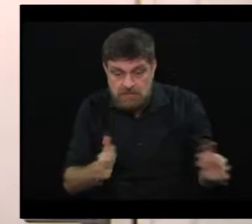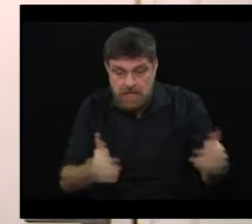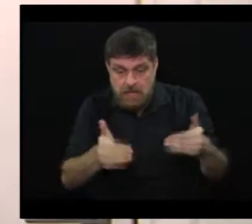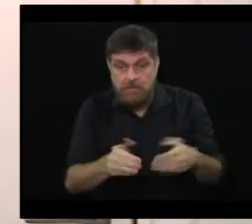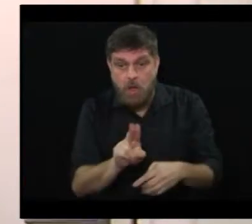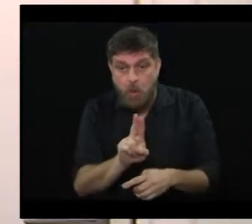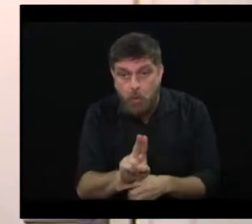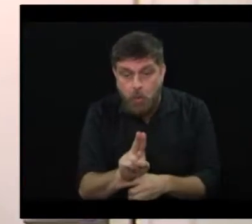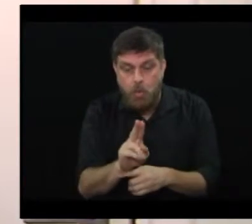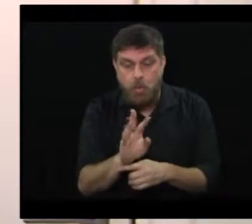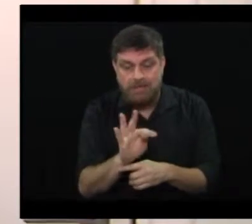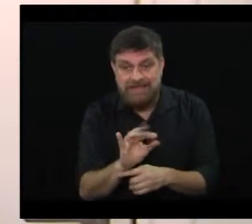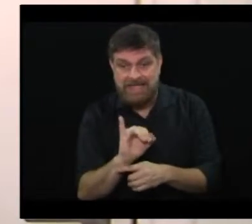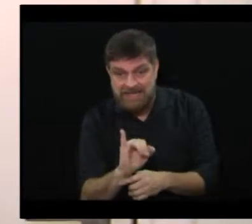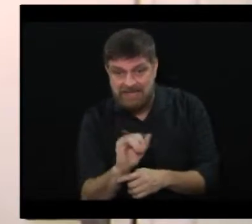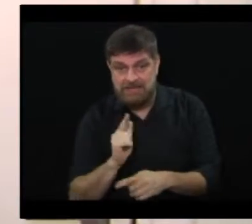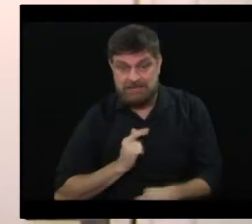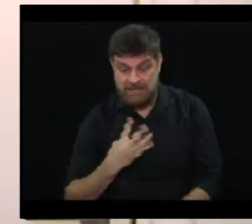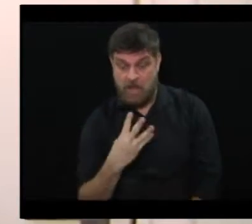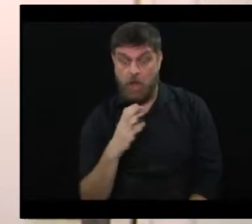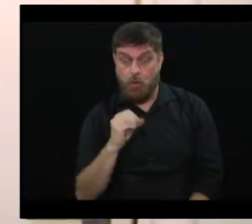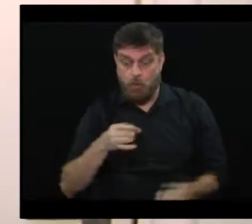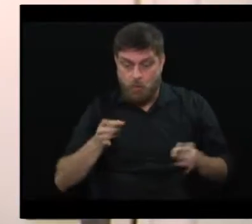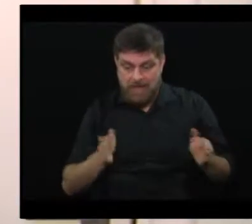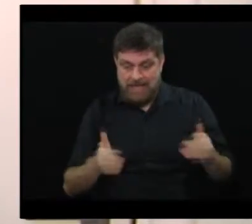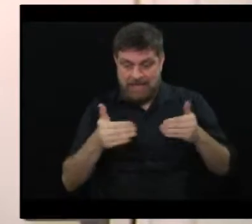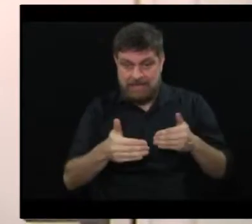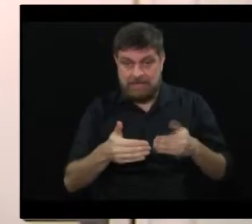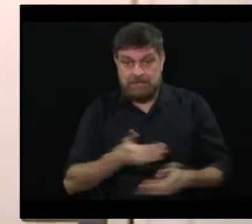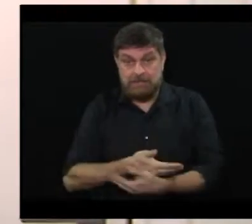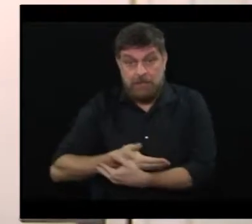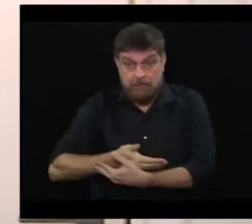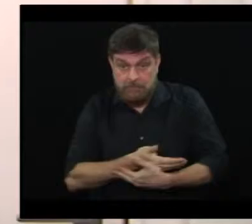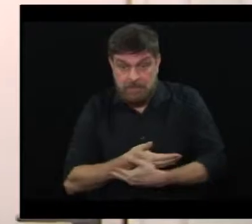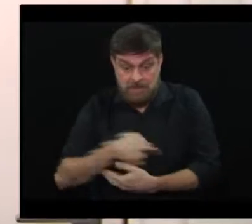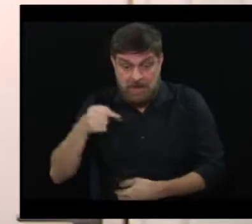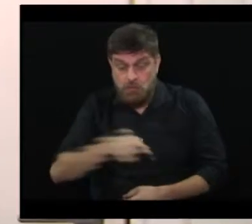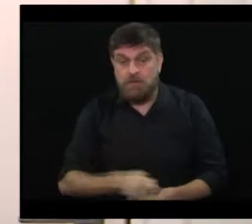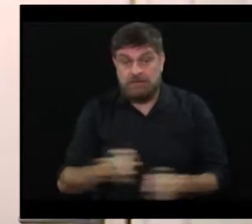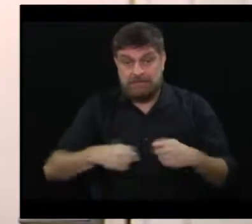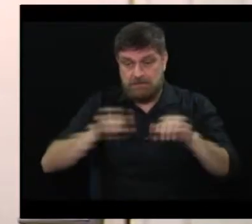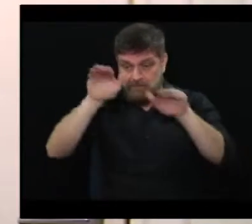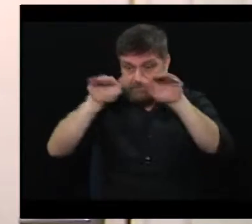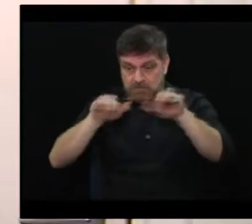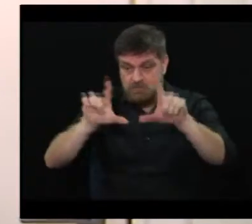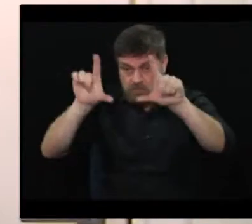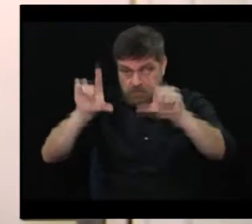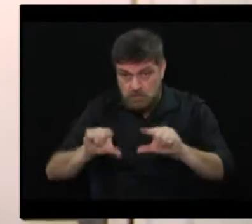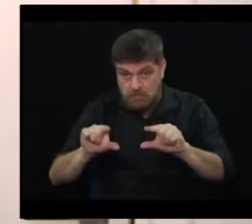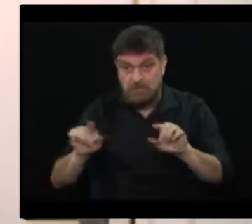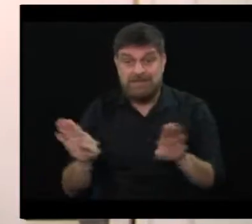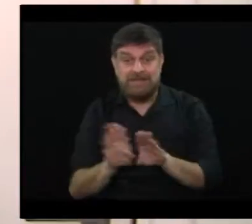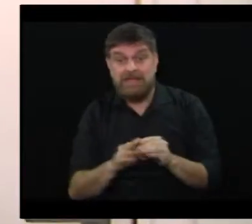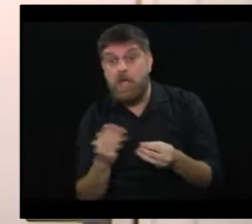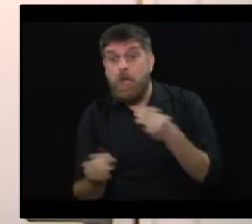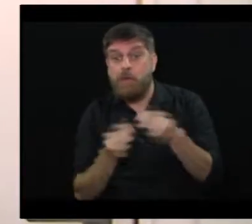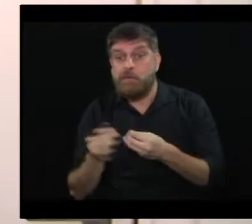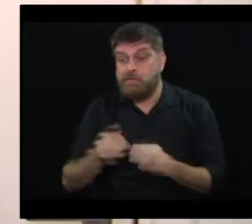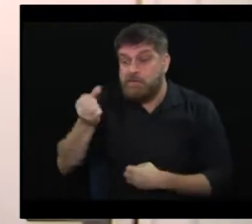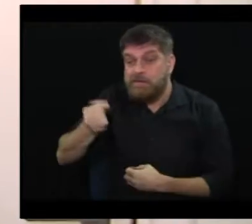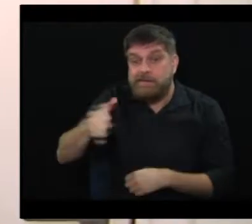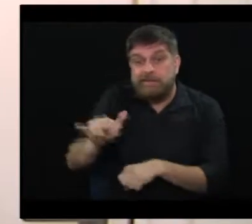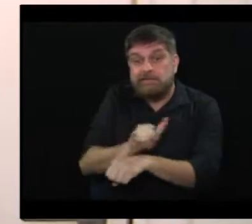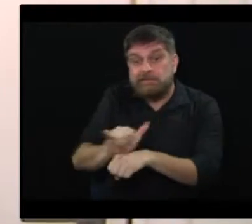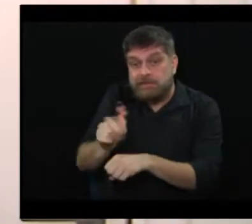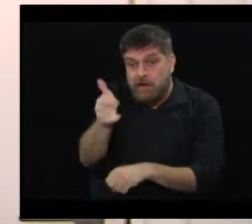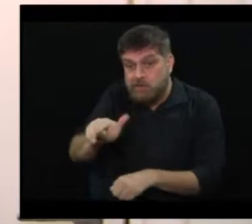né? Que nós temos uma UTI grande de 40 leitos. E quando esse estoque diminui, a gente tem que usar outros tipos de leite,